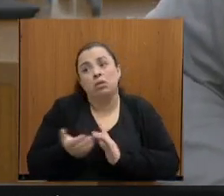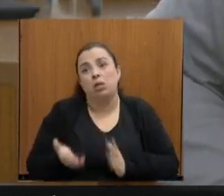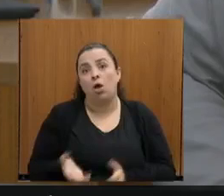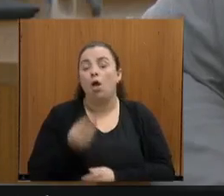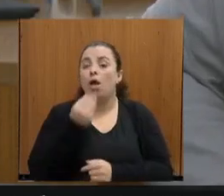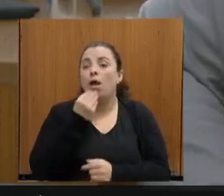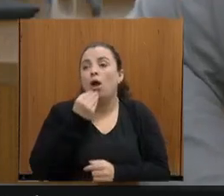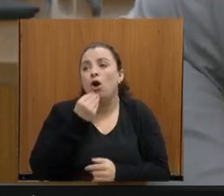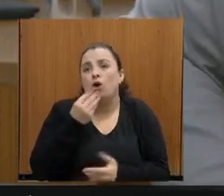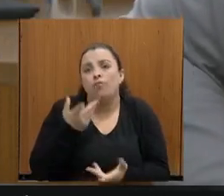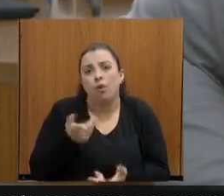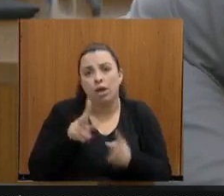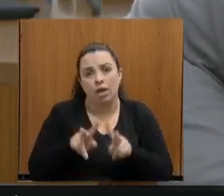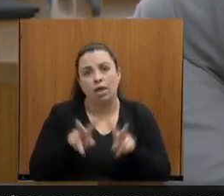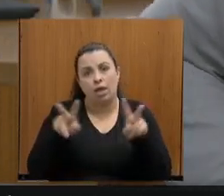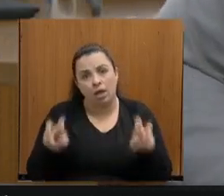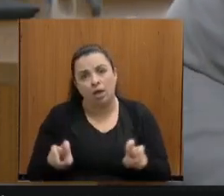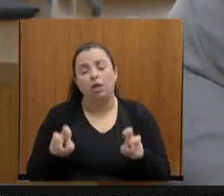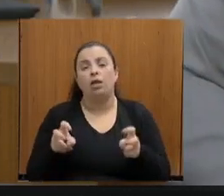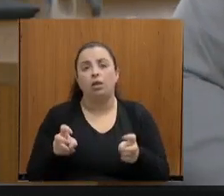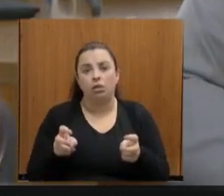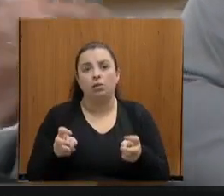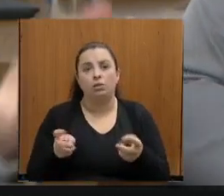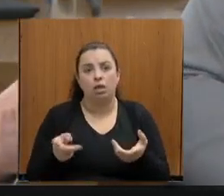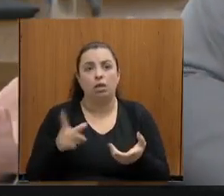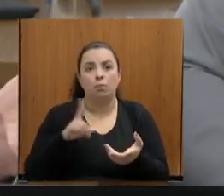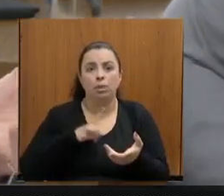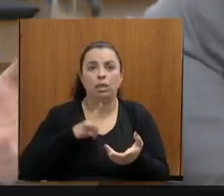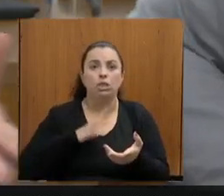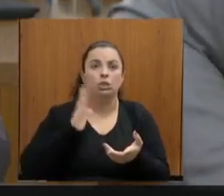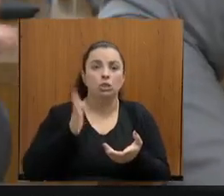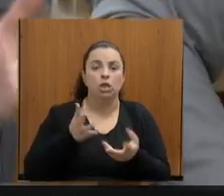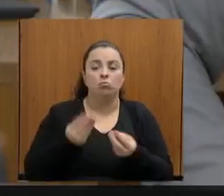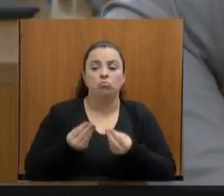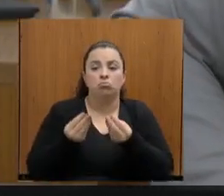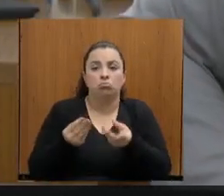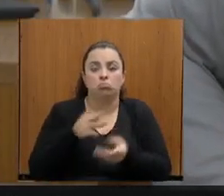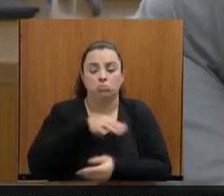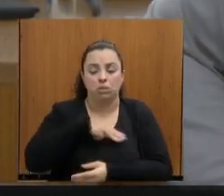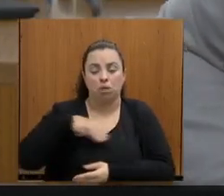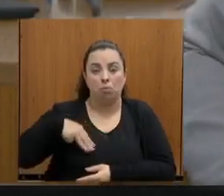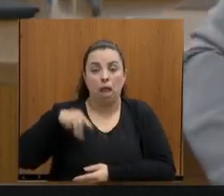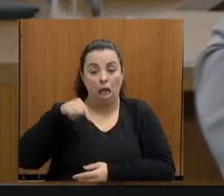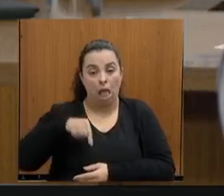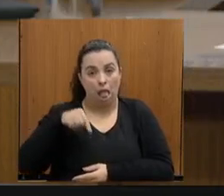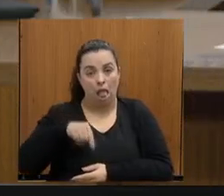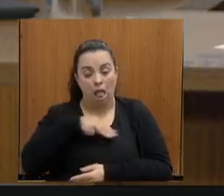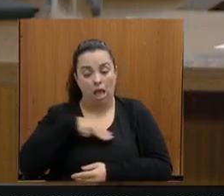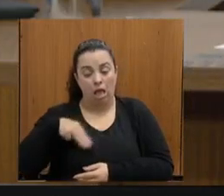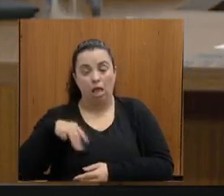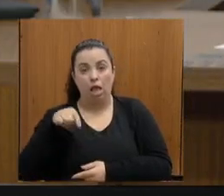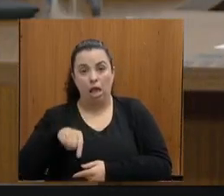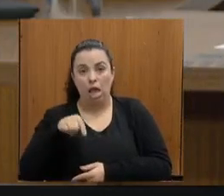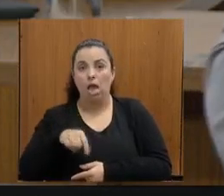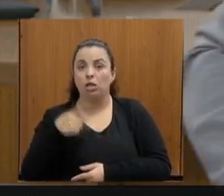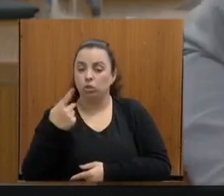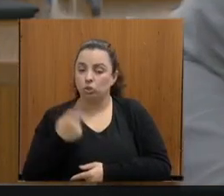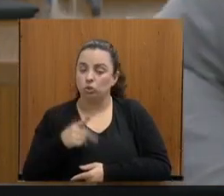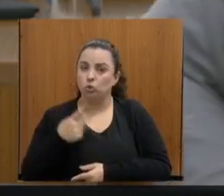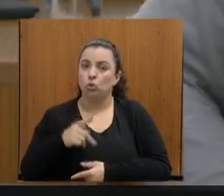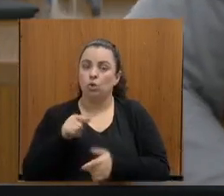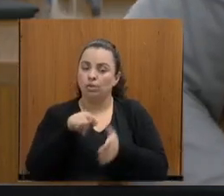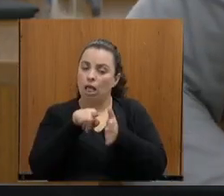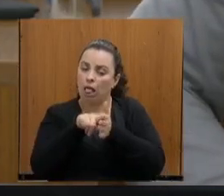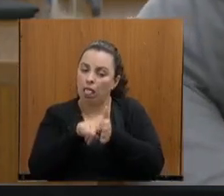esse tema está é foi encaminhado ao Ministério Público Ministério Público está fazendo as suas